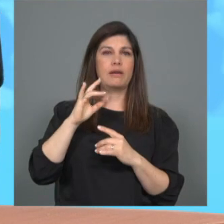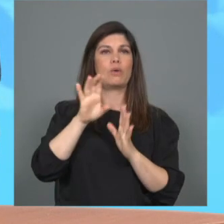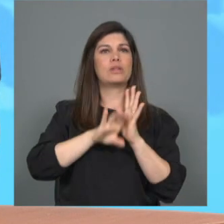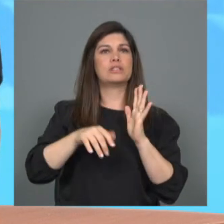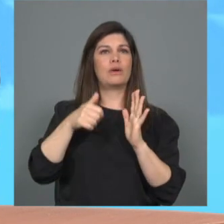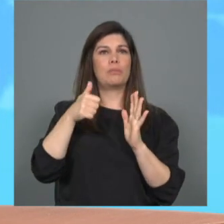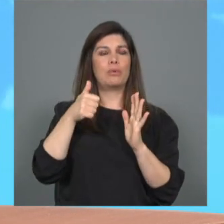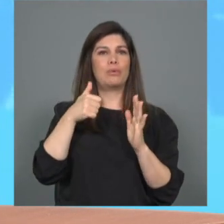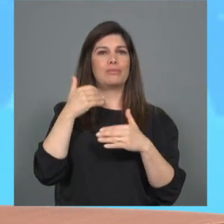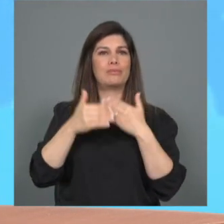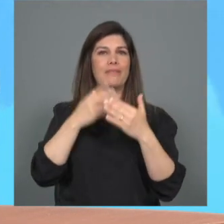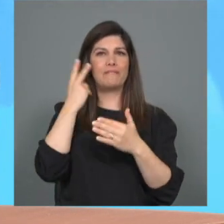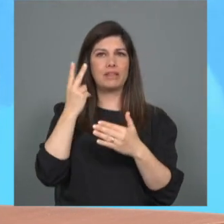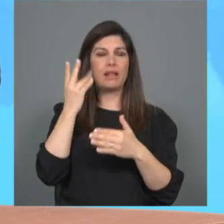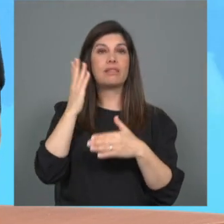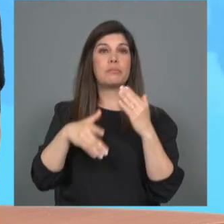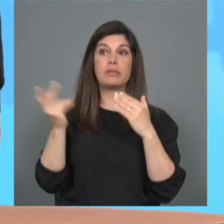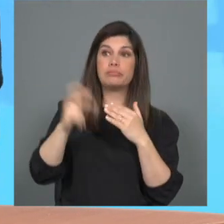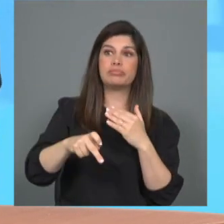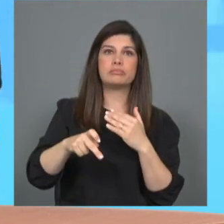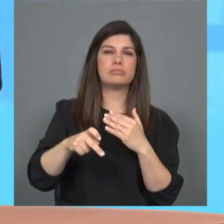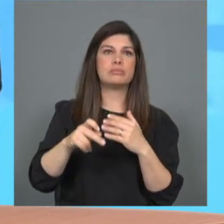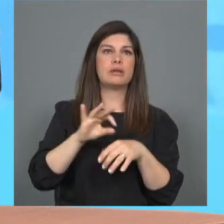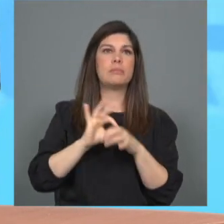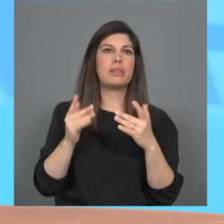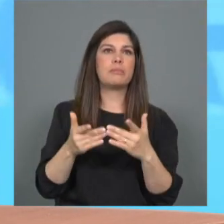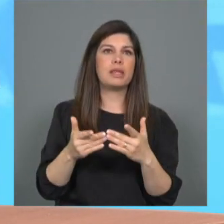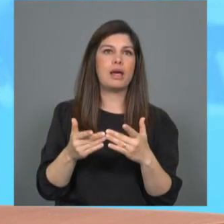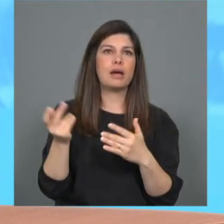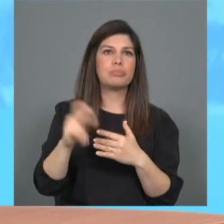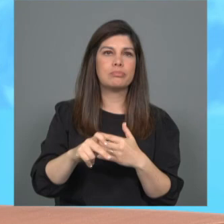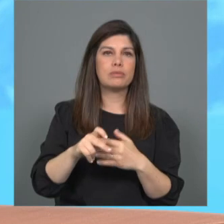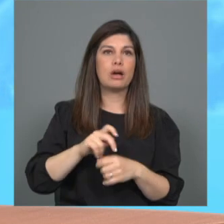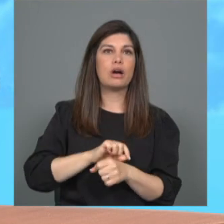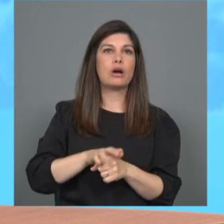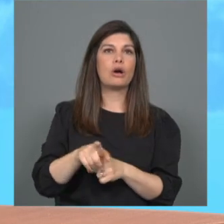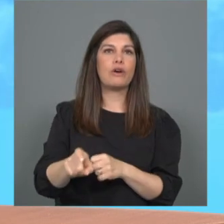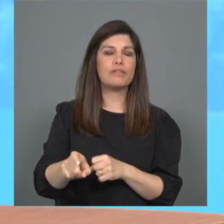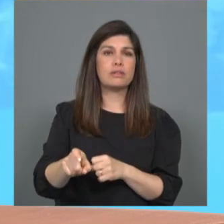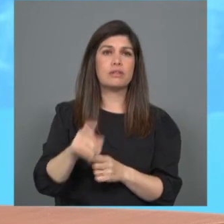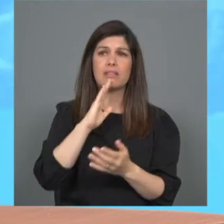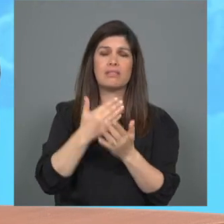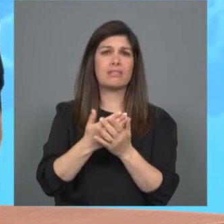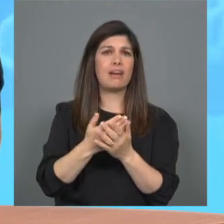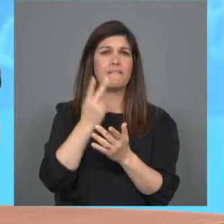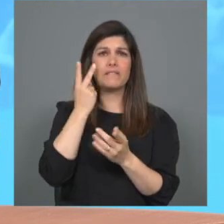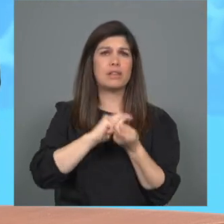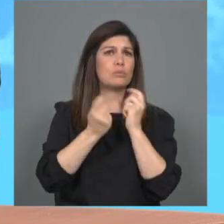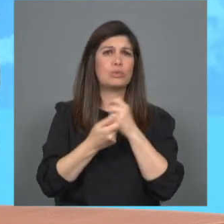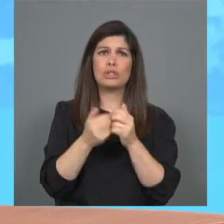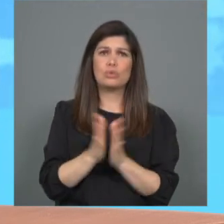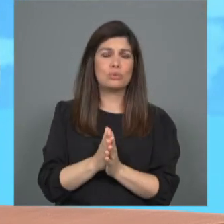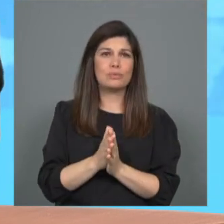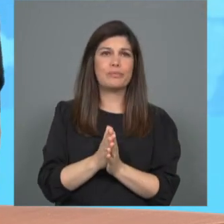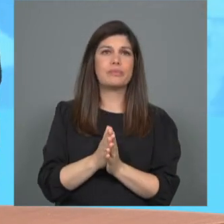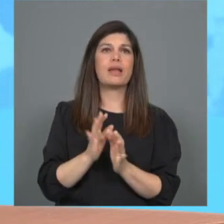vem a pandemia. Isto alterou tudo, não é? Quer dizer, o Covid. Depois parecia que a pandemia estava a acabar, de